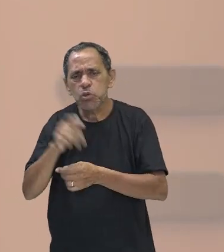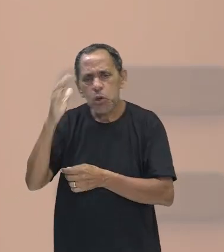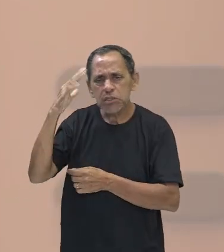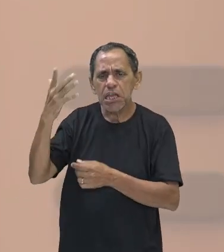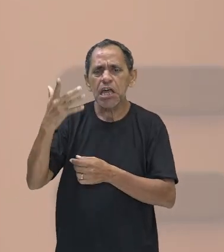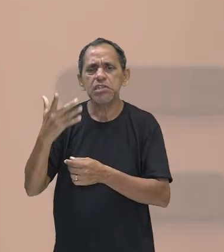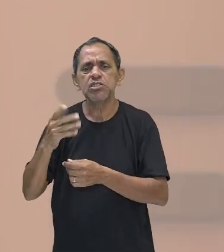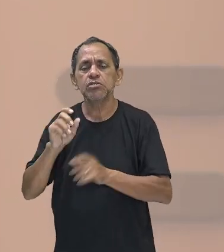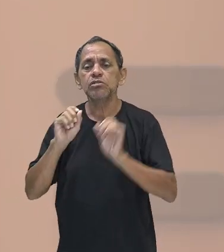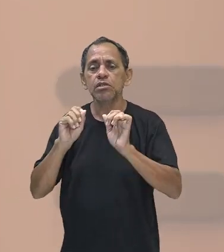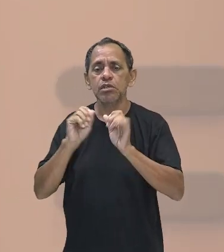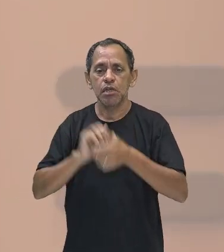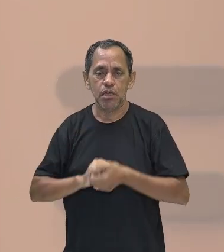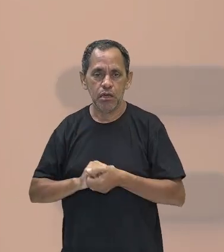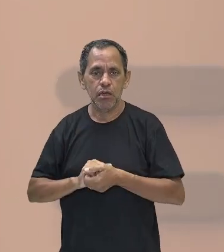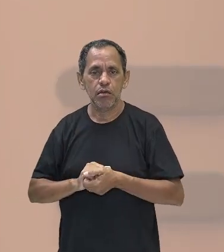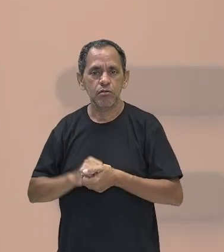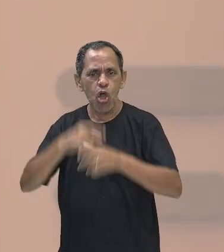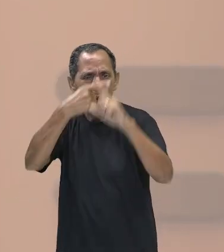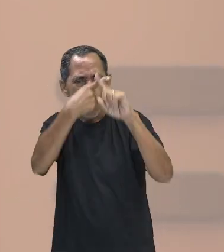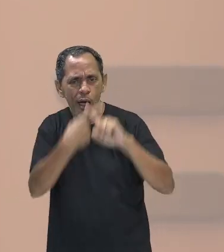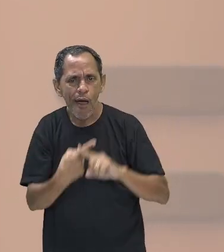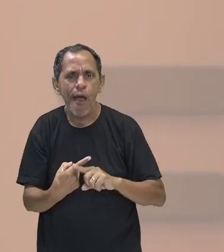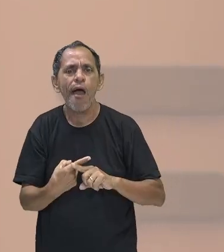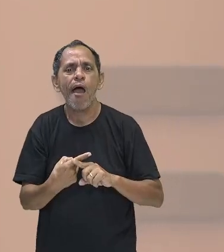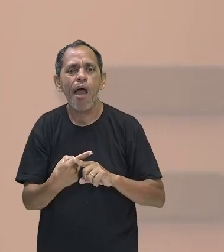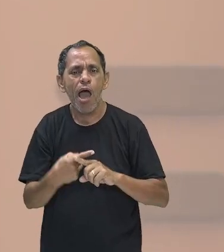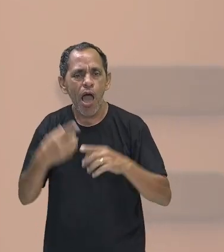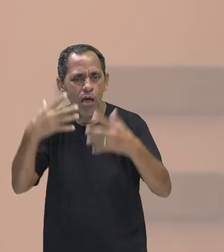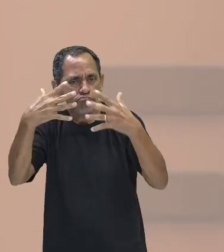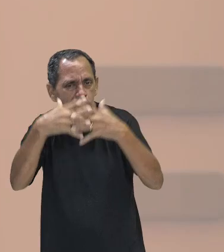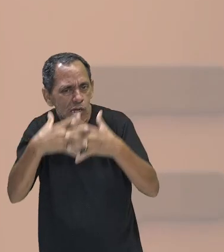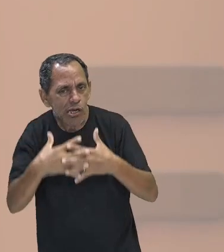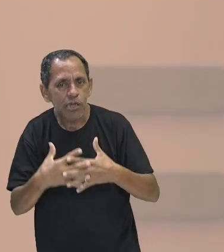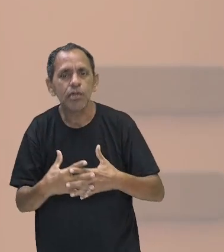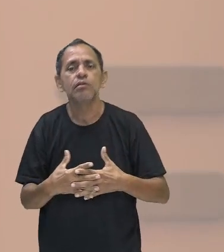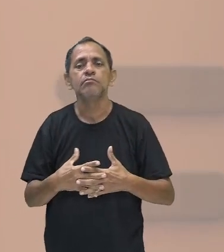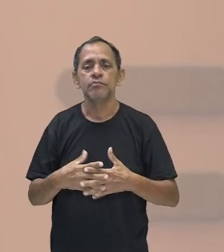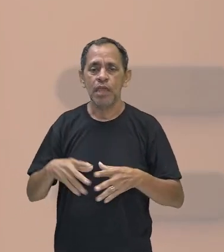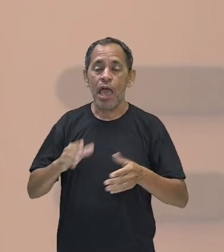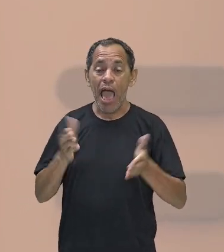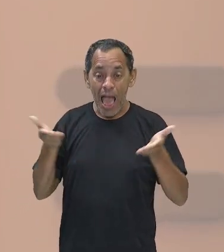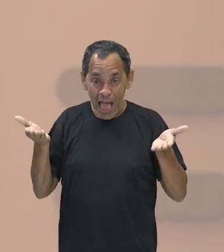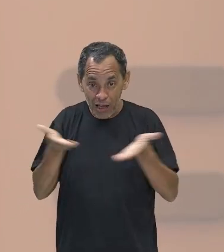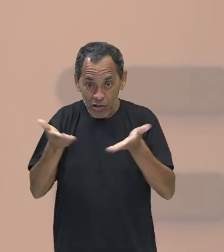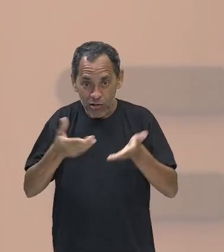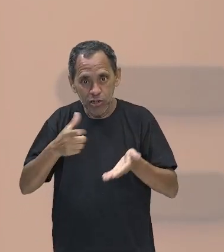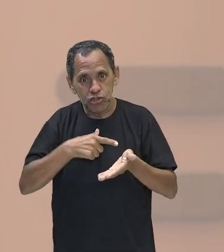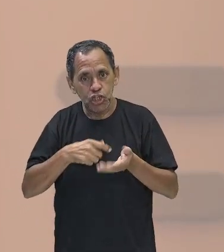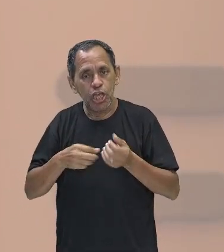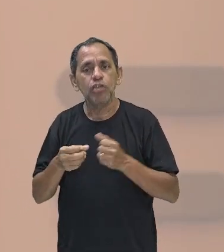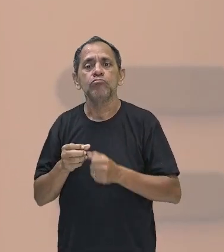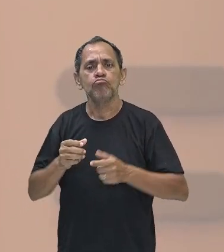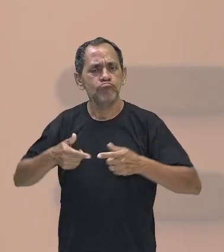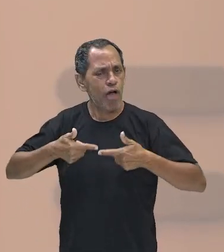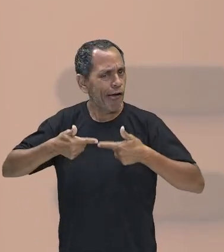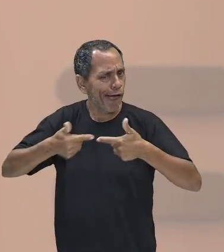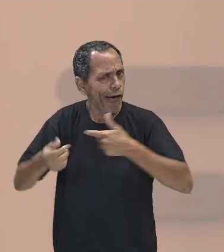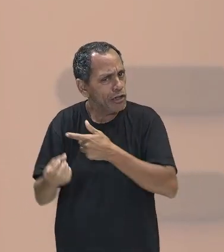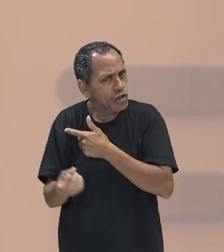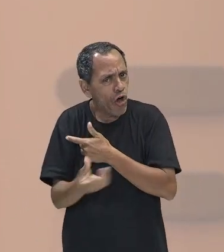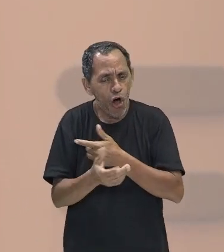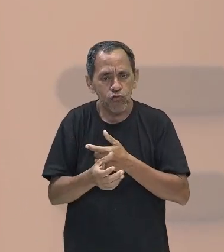briga, tá? A gente vai ver, então, uma nova guerra surgindo, que é agora, né? É quem? As